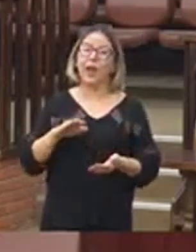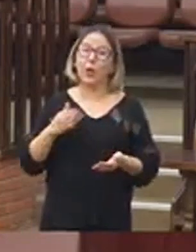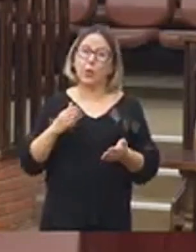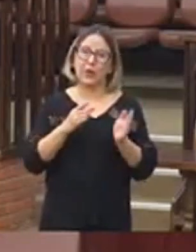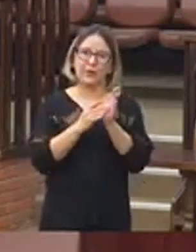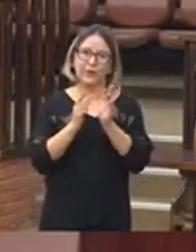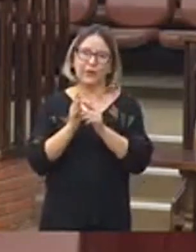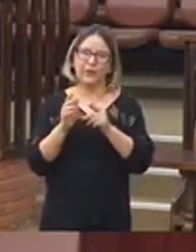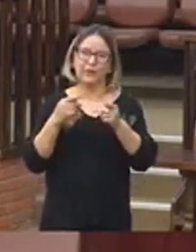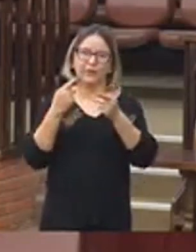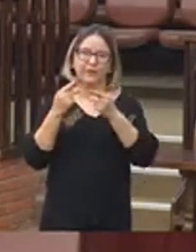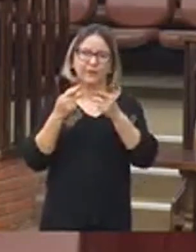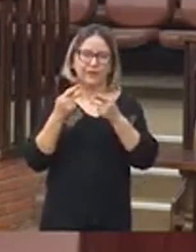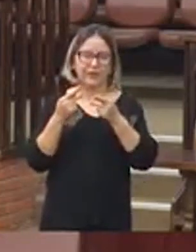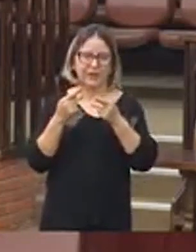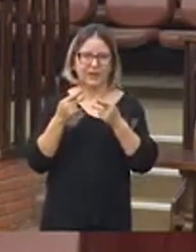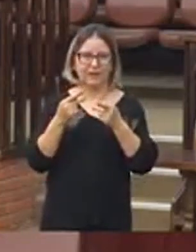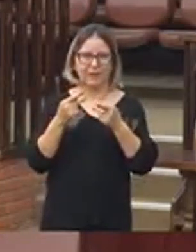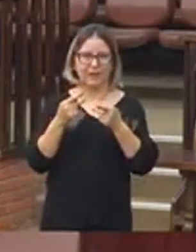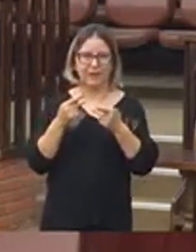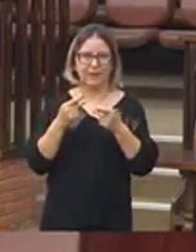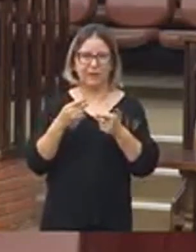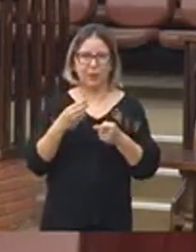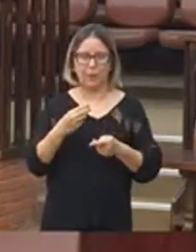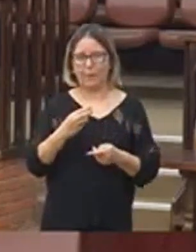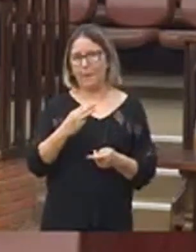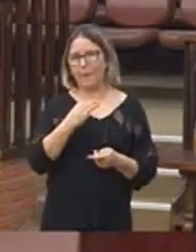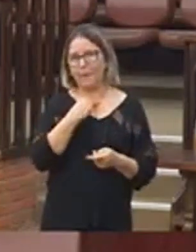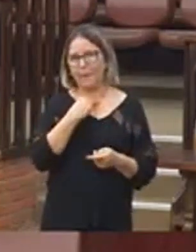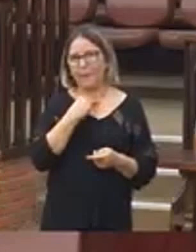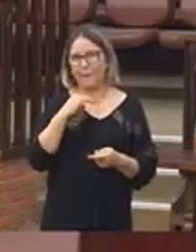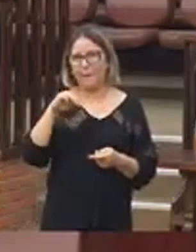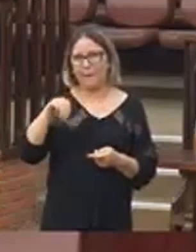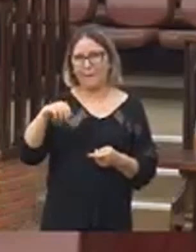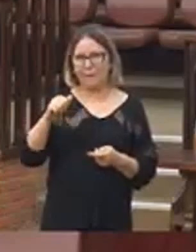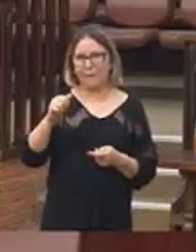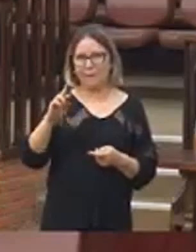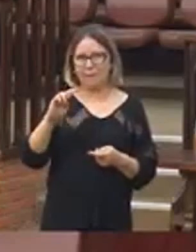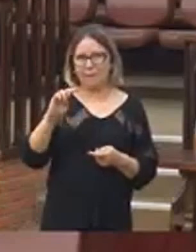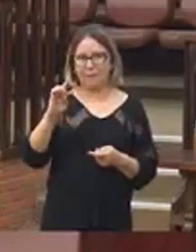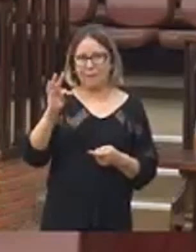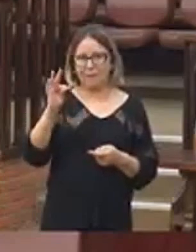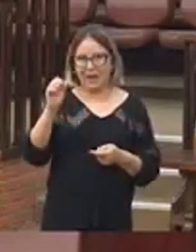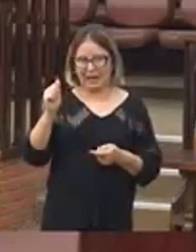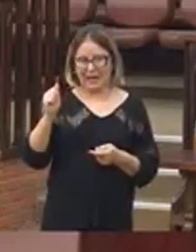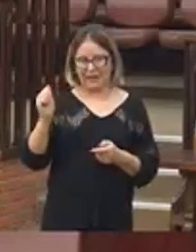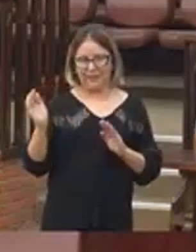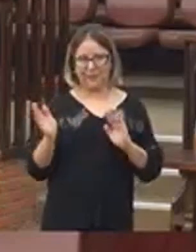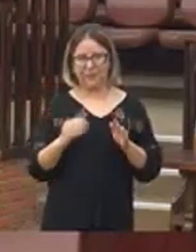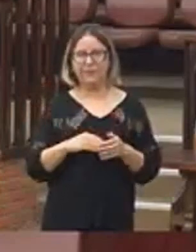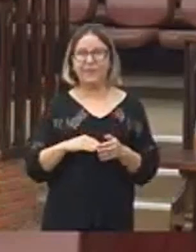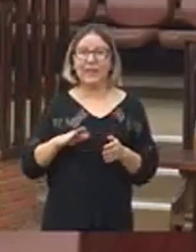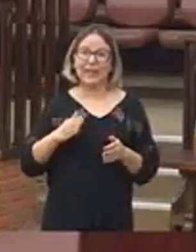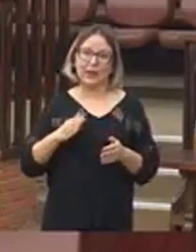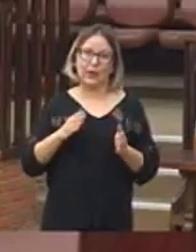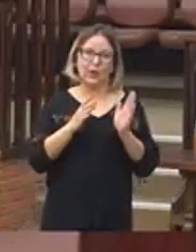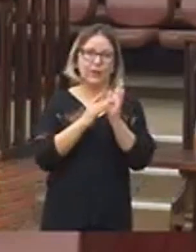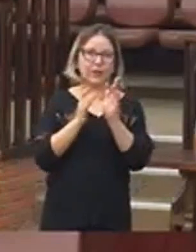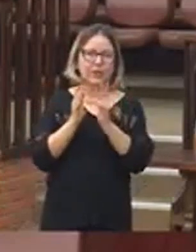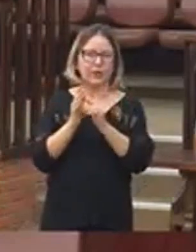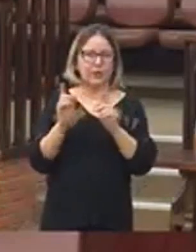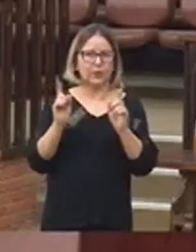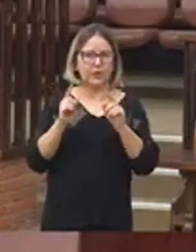Teu irmão há de ressurgir. Portanto, Jesus não chorou